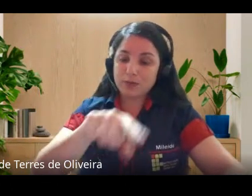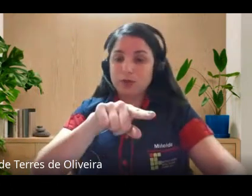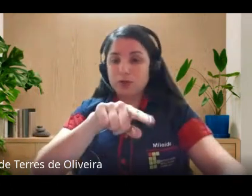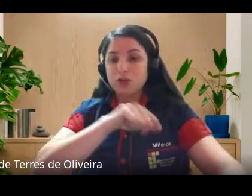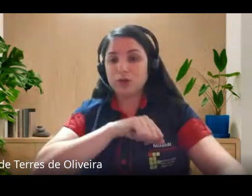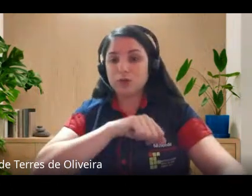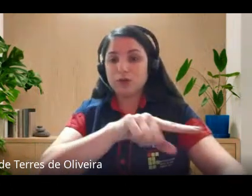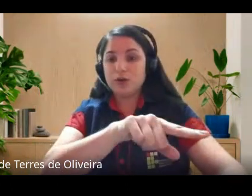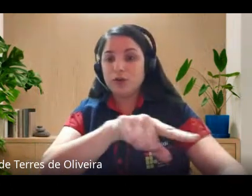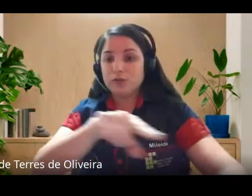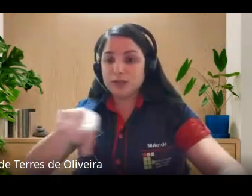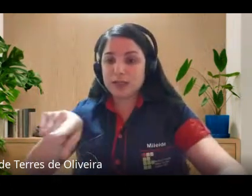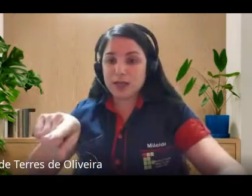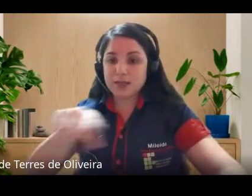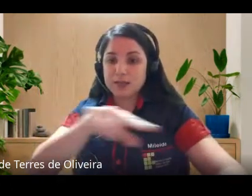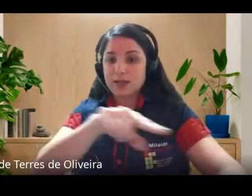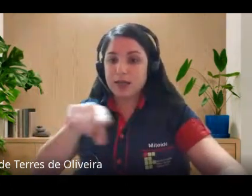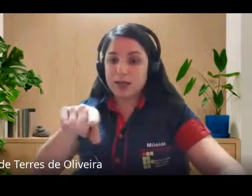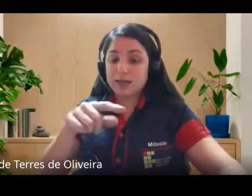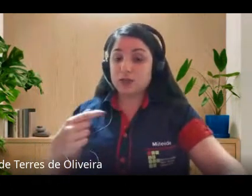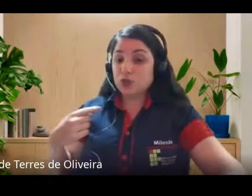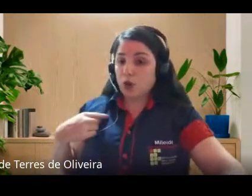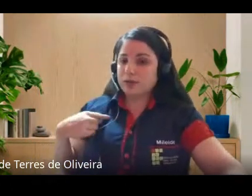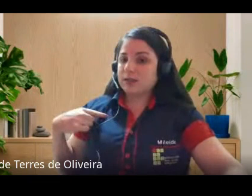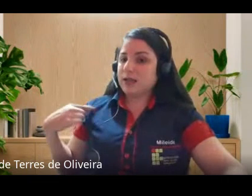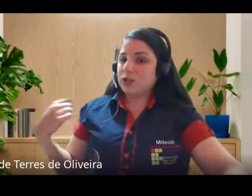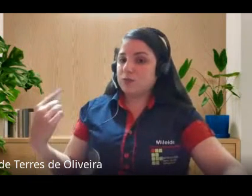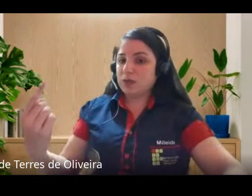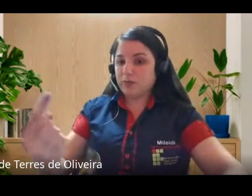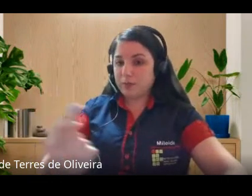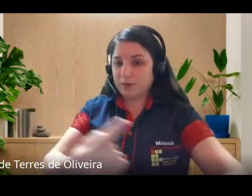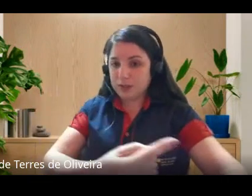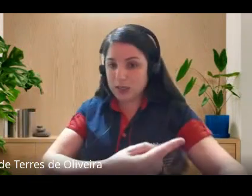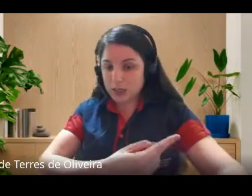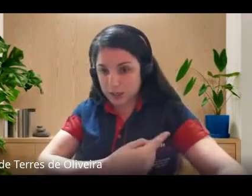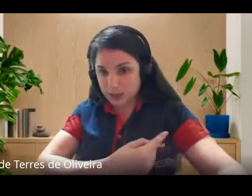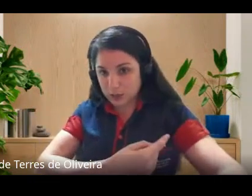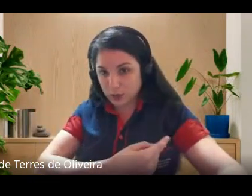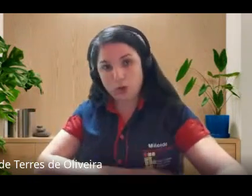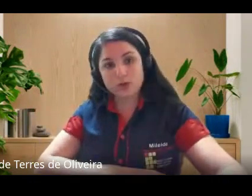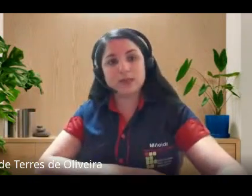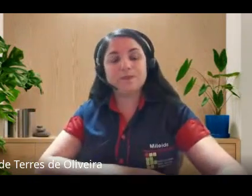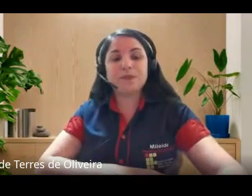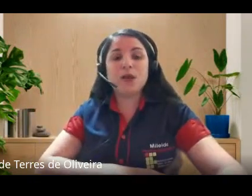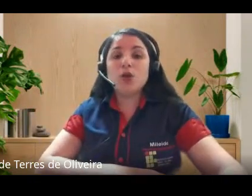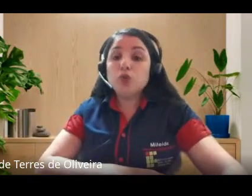você, o dedo indicador, vocês, eles, nós, sai de mim e vai para vocês,